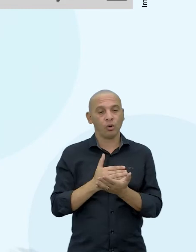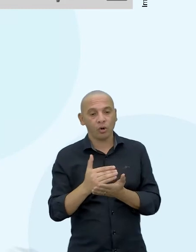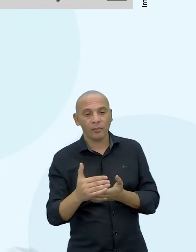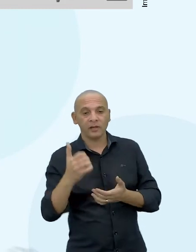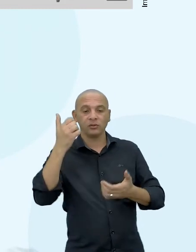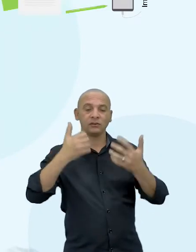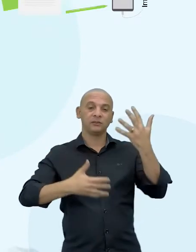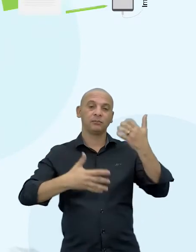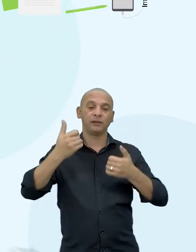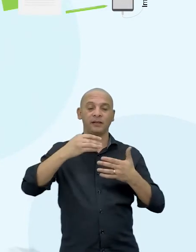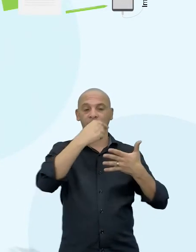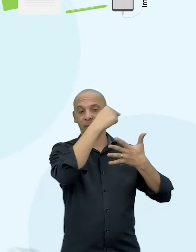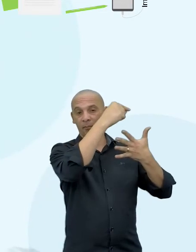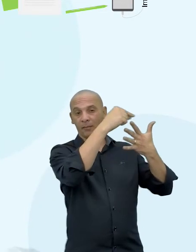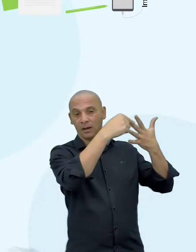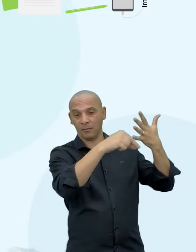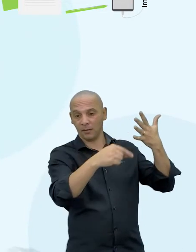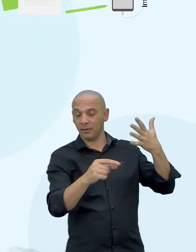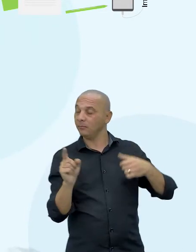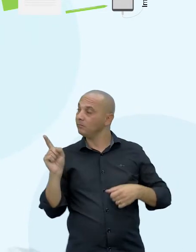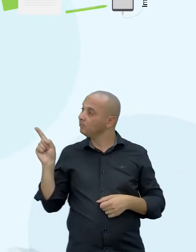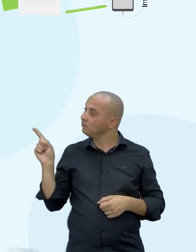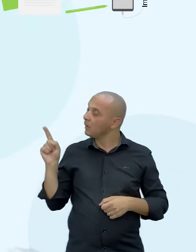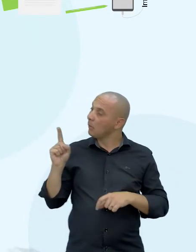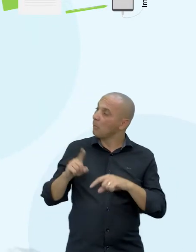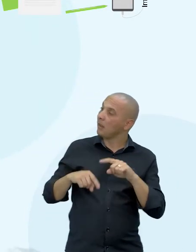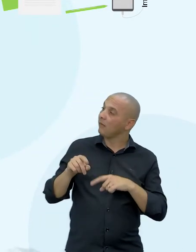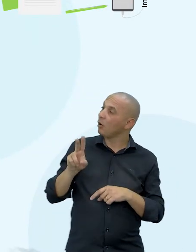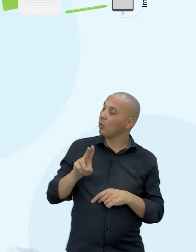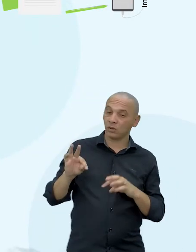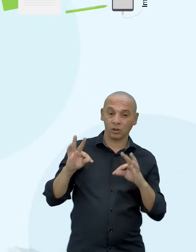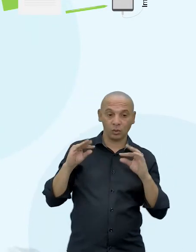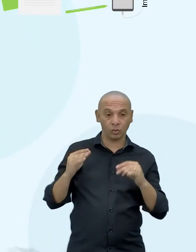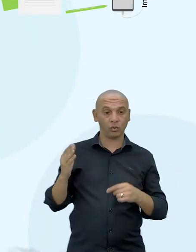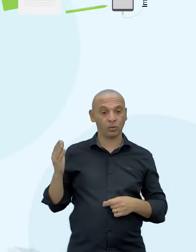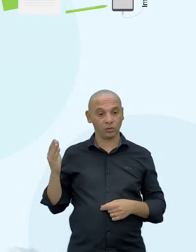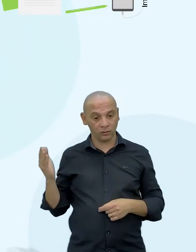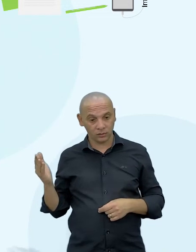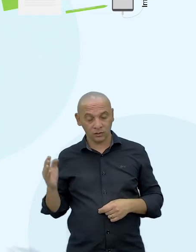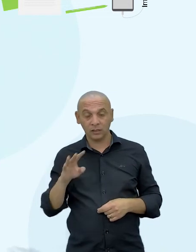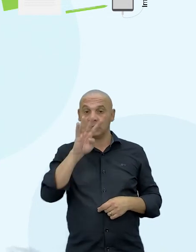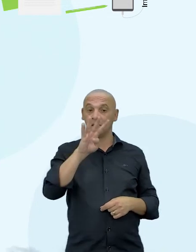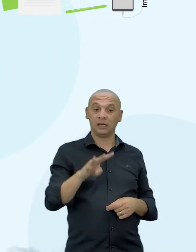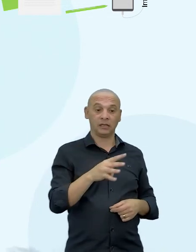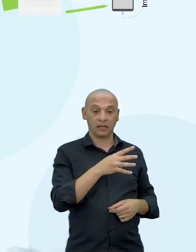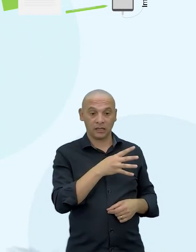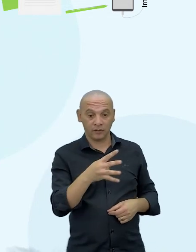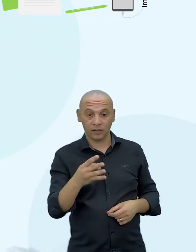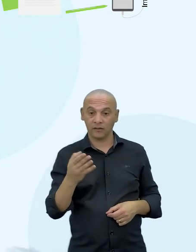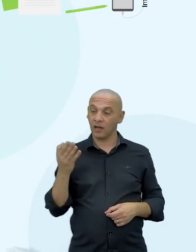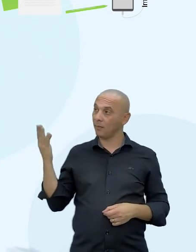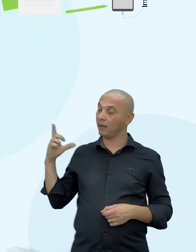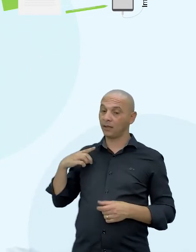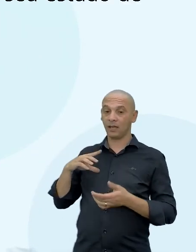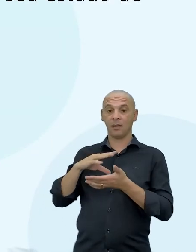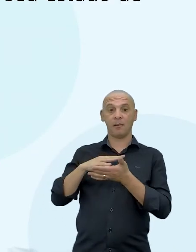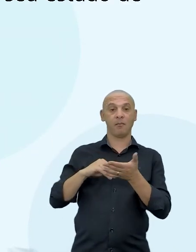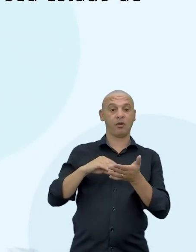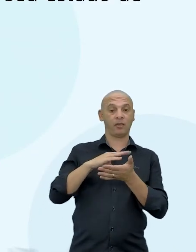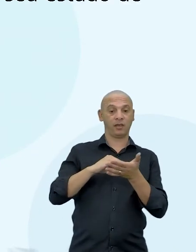ele explica cada uma das coisas que você vai escrever. Então, o título, introdução, explicando cada uma dessas etapas,